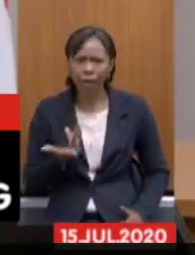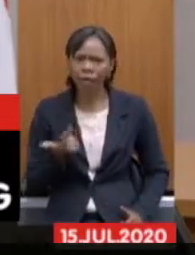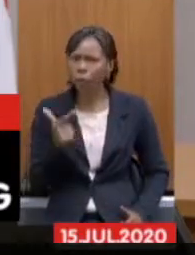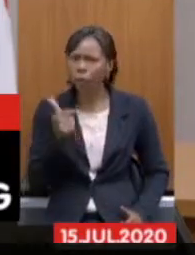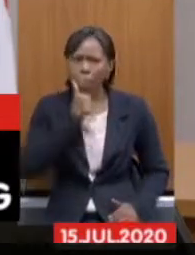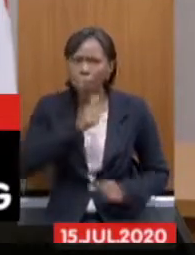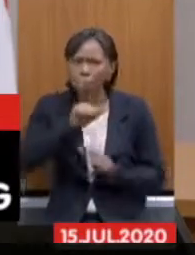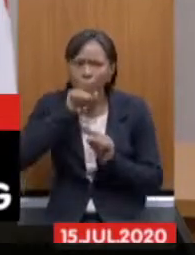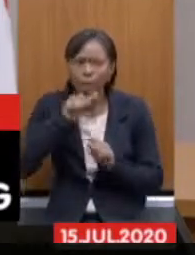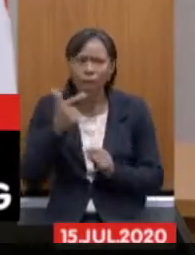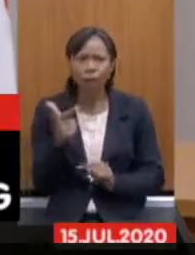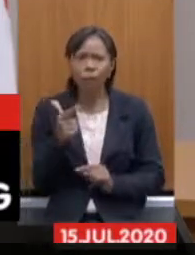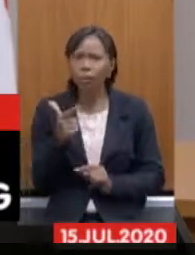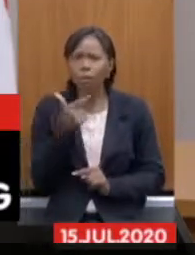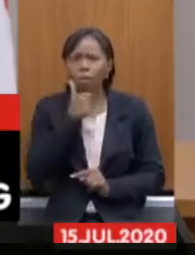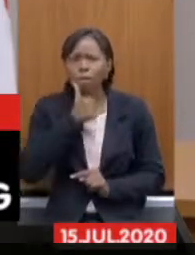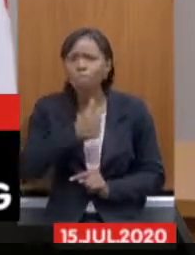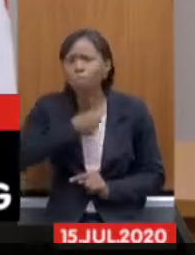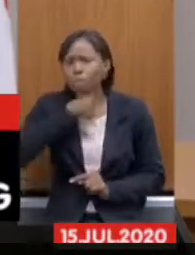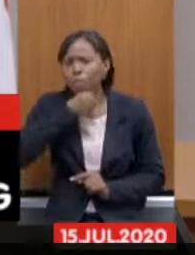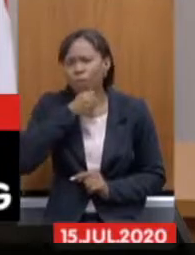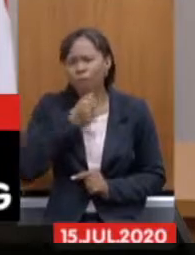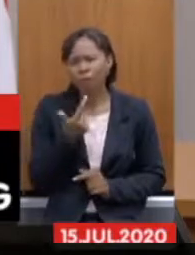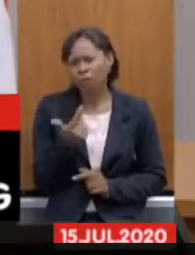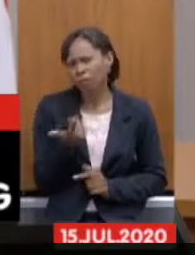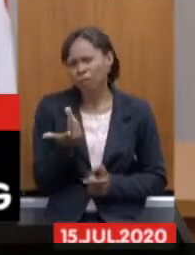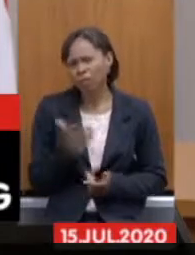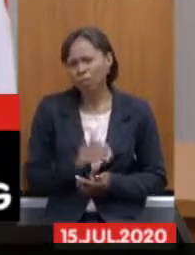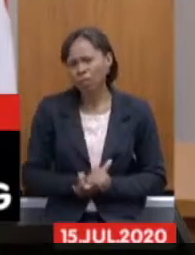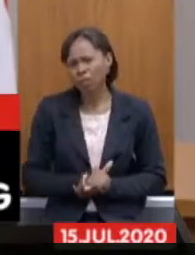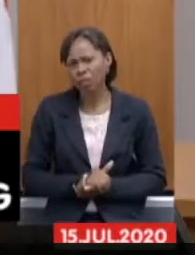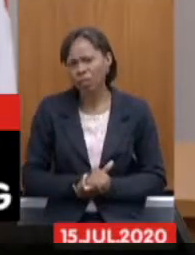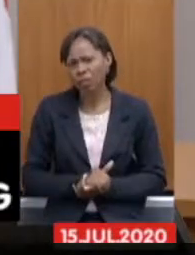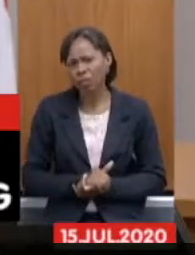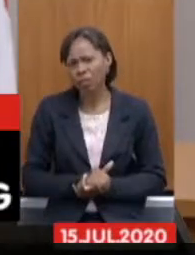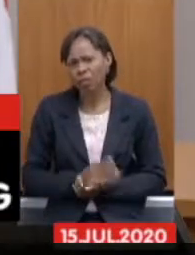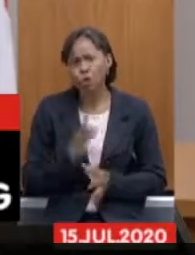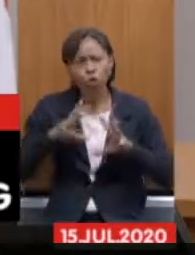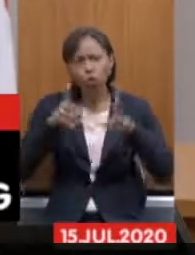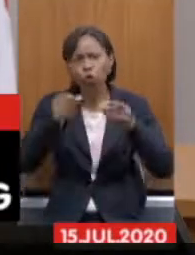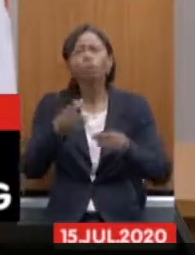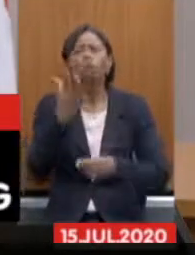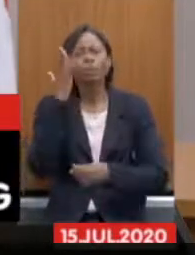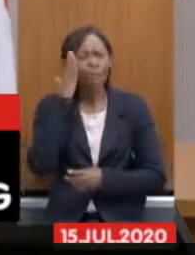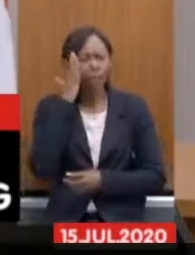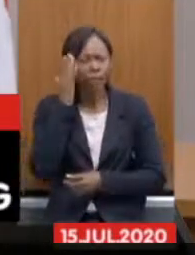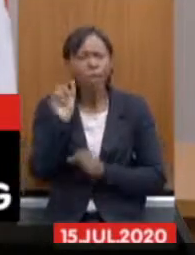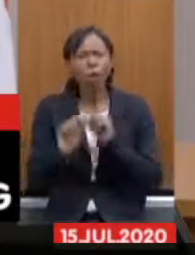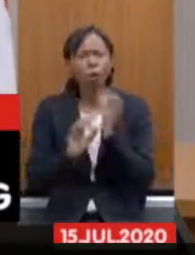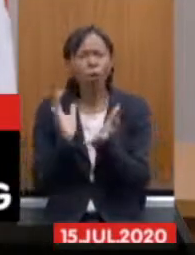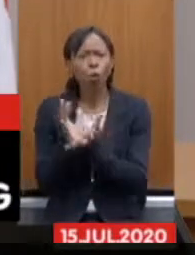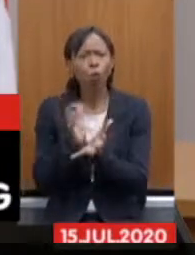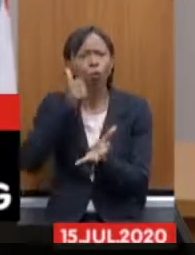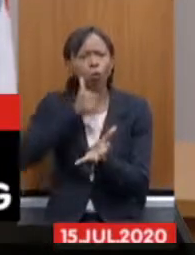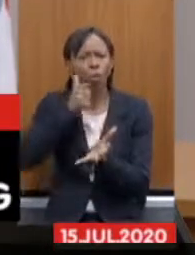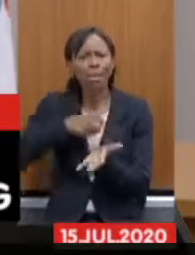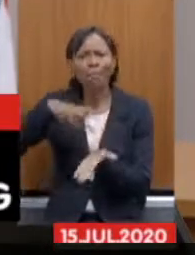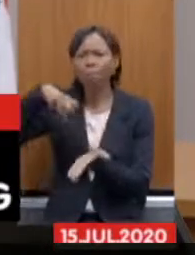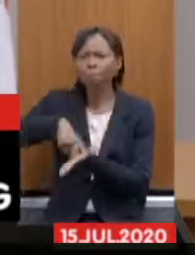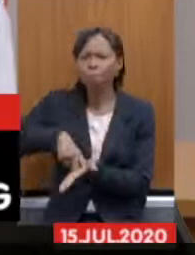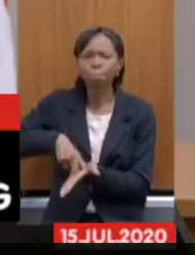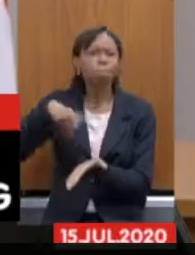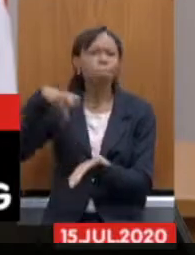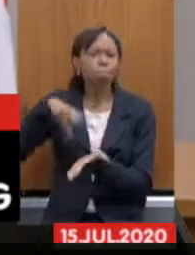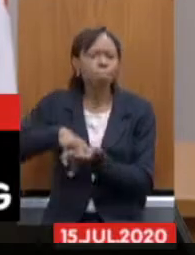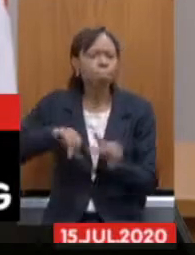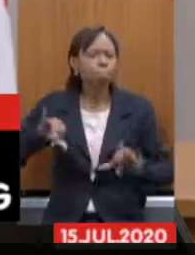eu não tinha avó e todo mundo sabe que as mulheres são penalizados